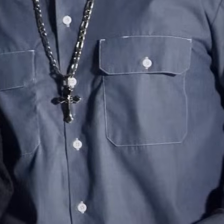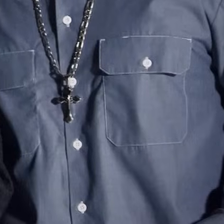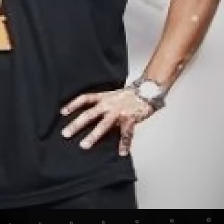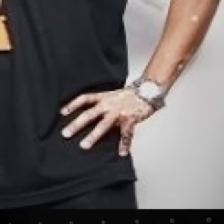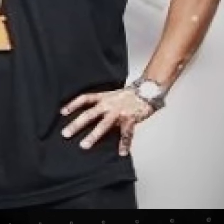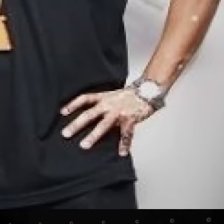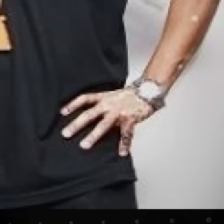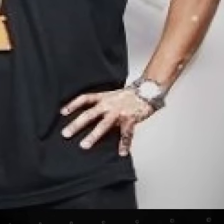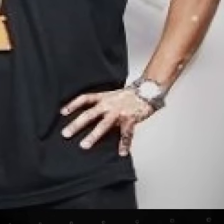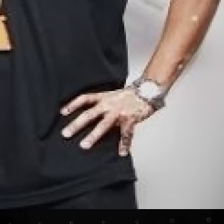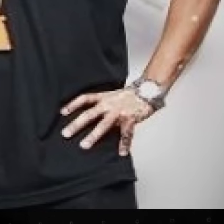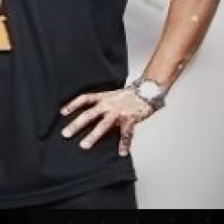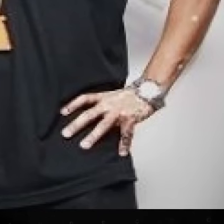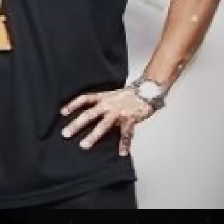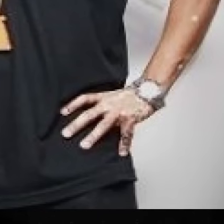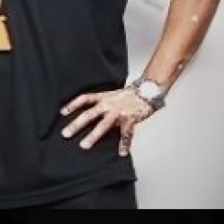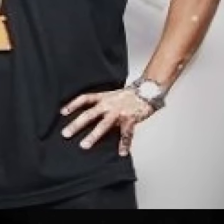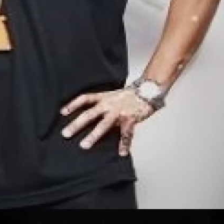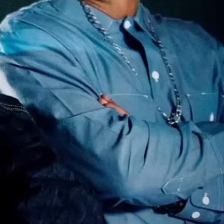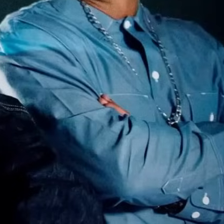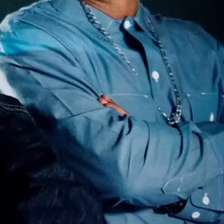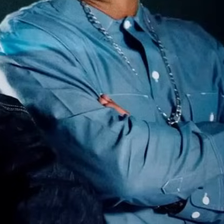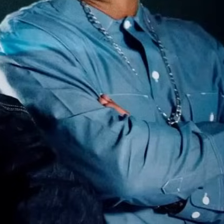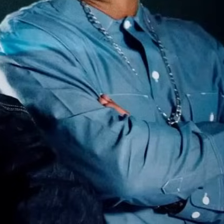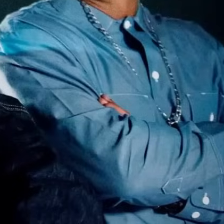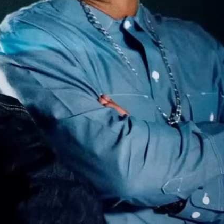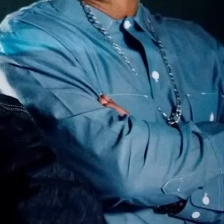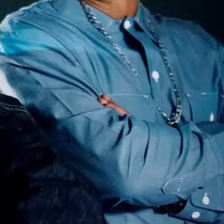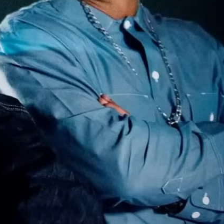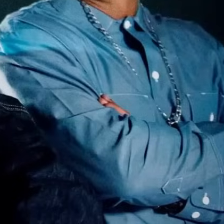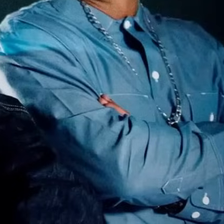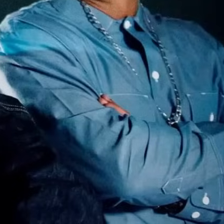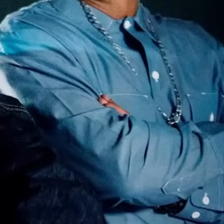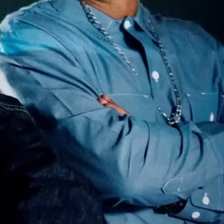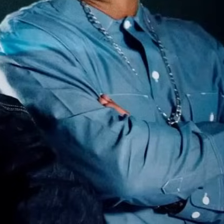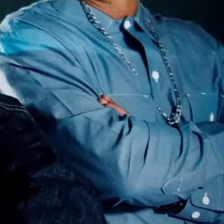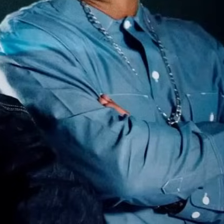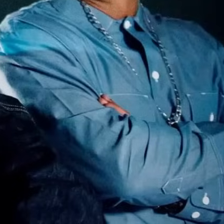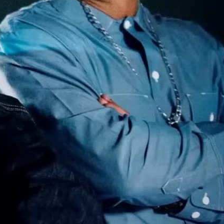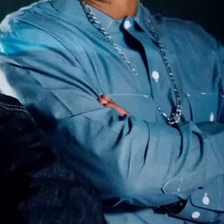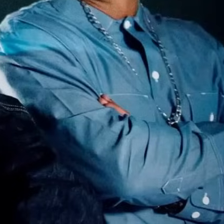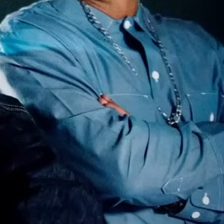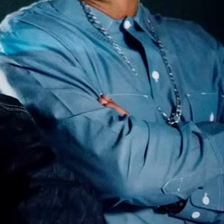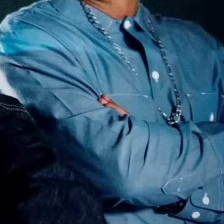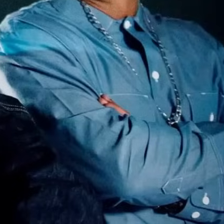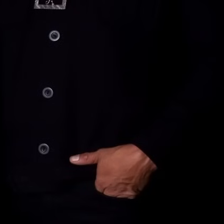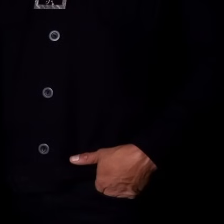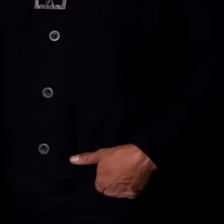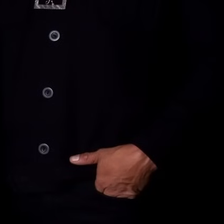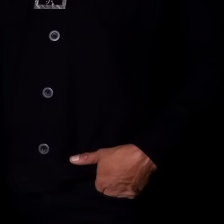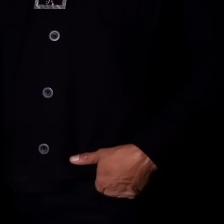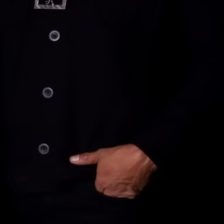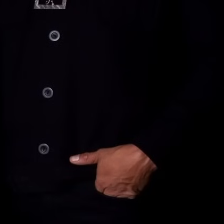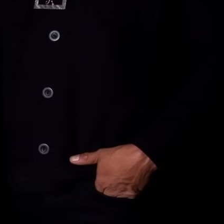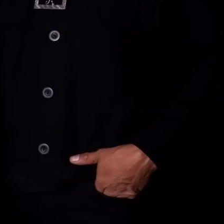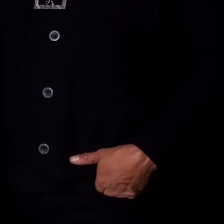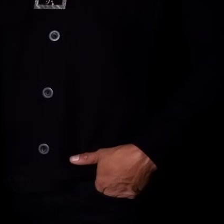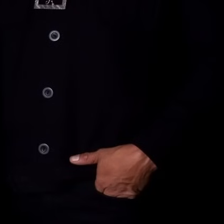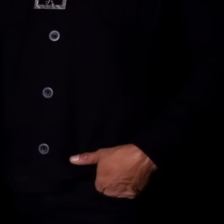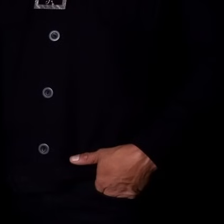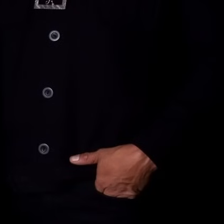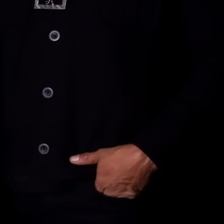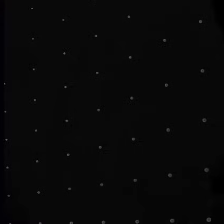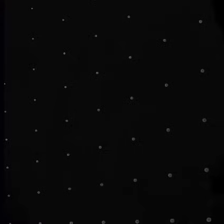boba e vem ver o verso que eu te fiz ler. Harmonia, o dia nascer feliz, baby. Abre seus braços, a gente faz um país,